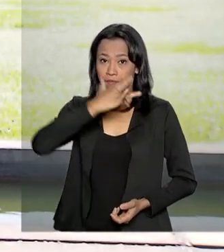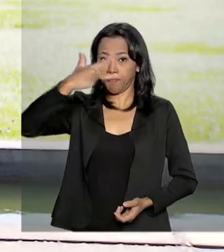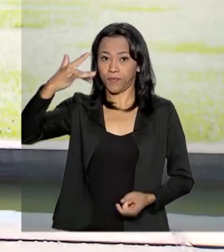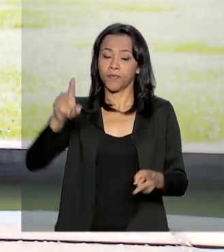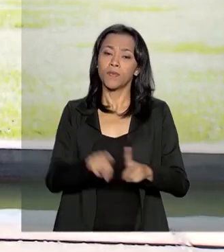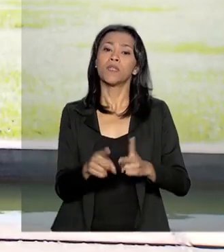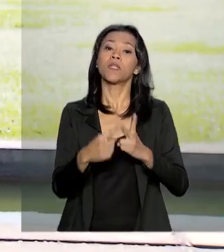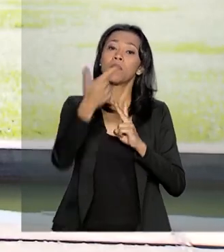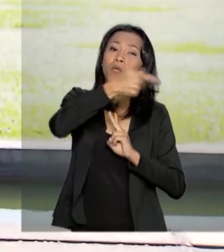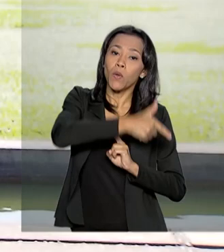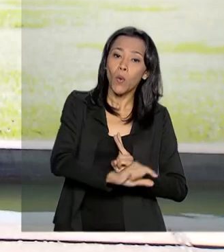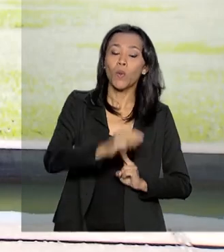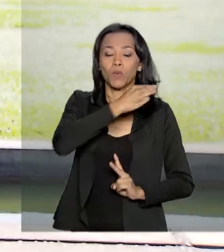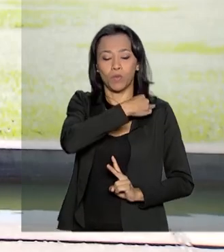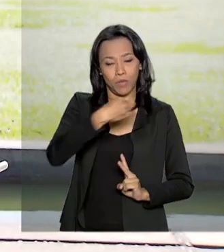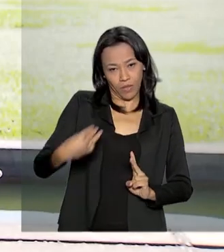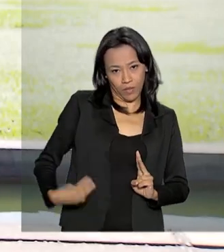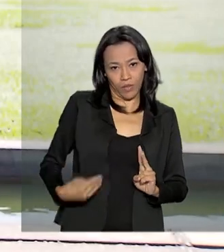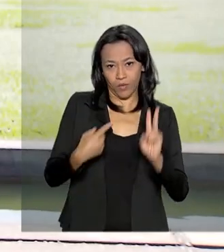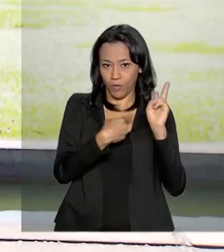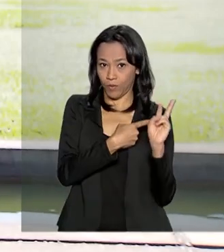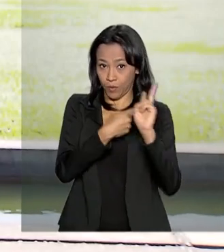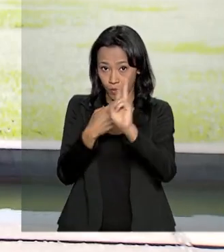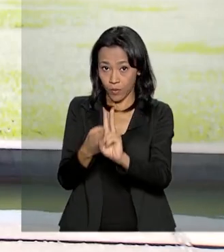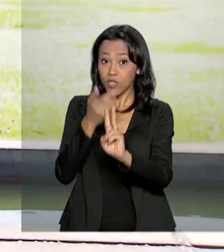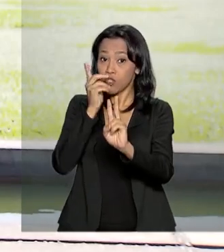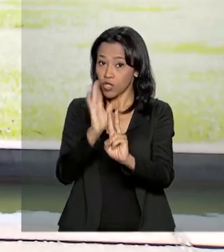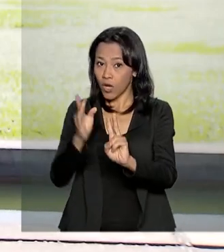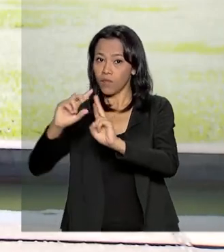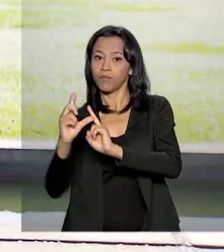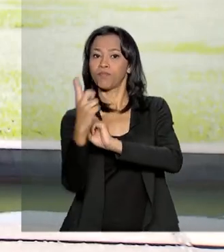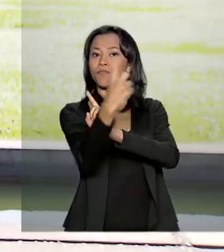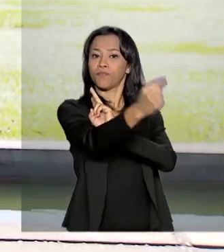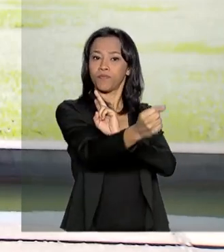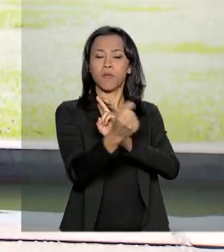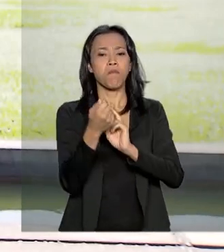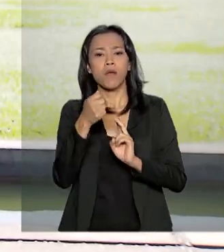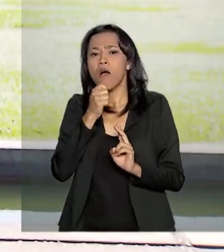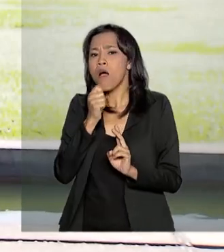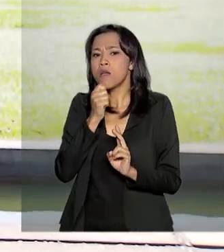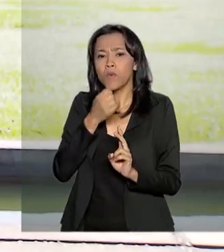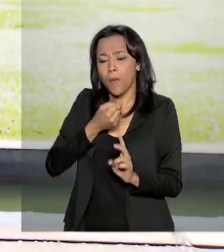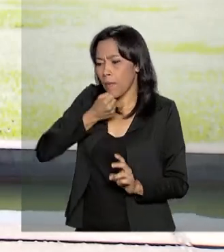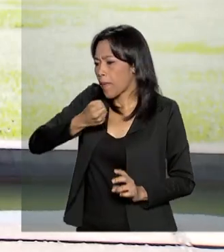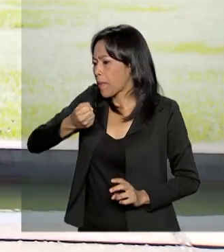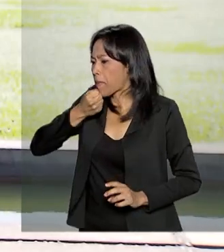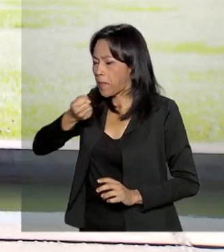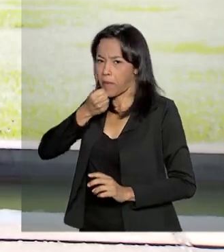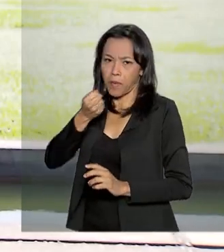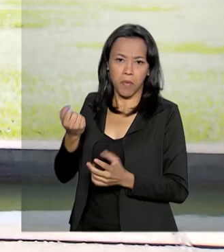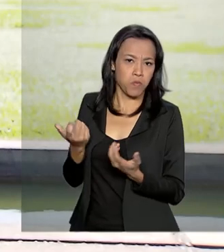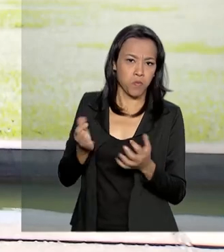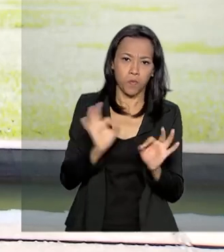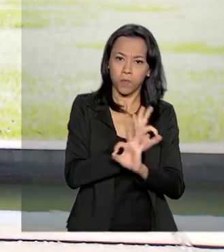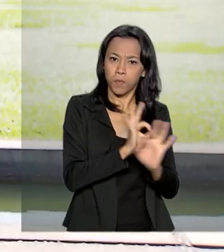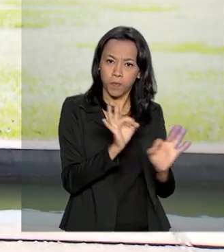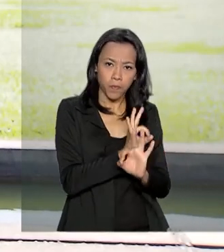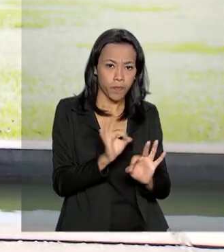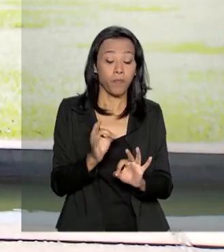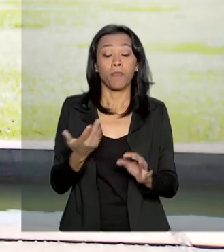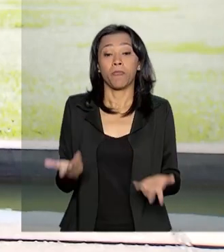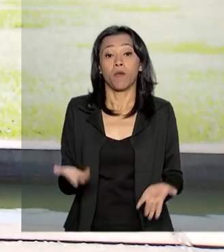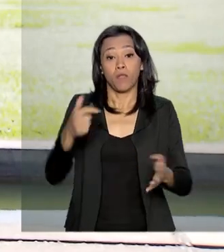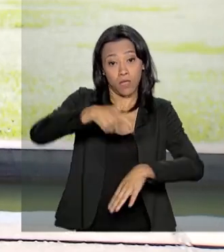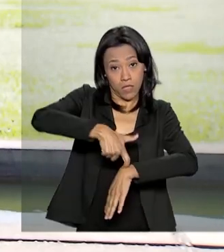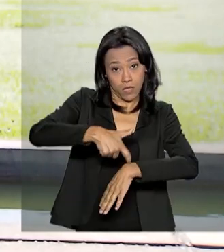Governo, Santos Cruz. Os ministros já deixaram o Palácio da Alvorada, mas não conversaram com jornalistas. O presidente Jair Bolsonaro está